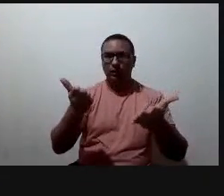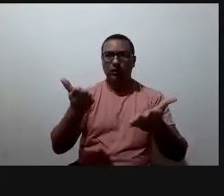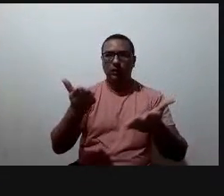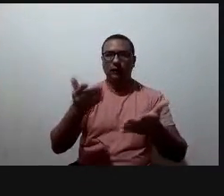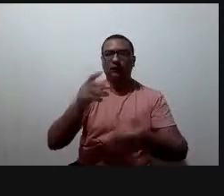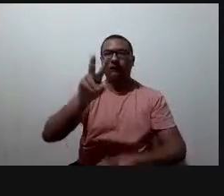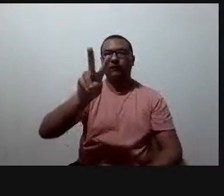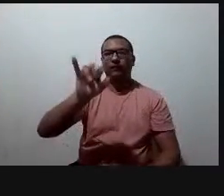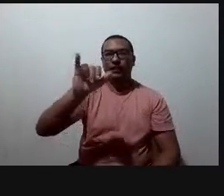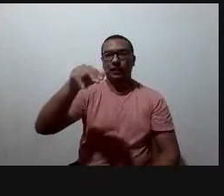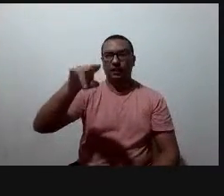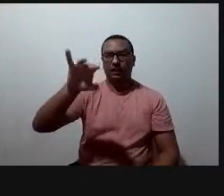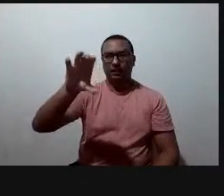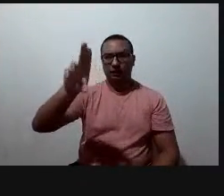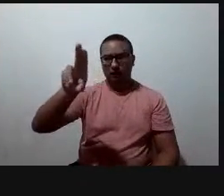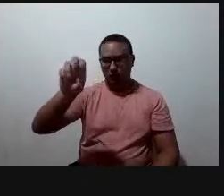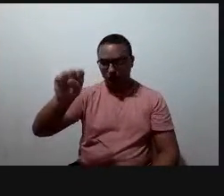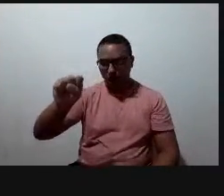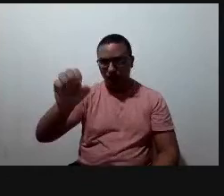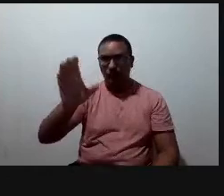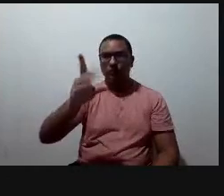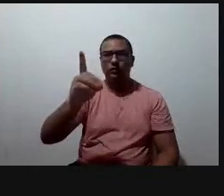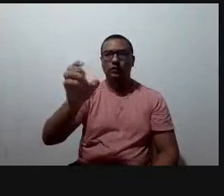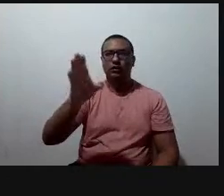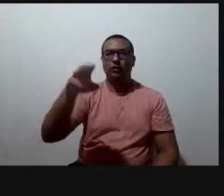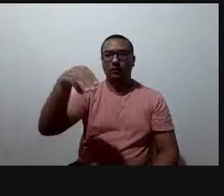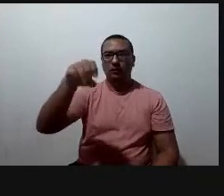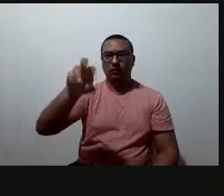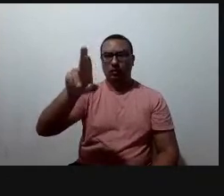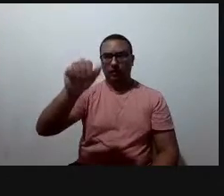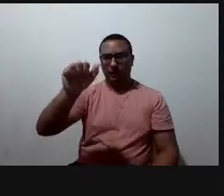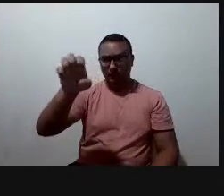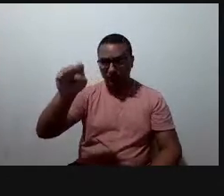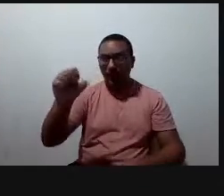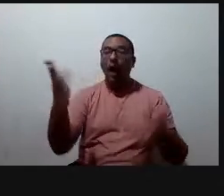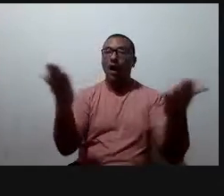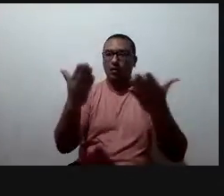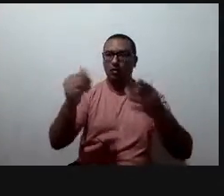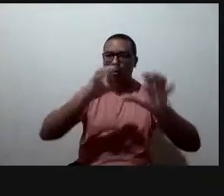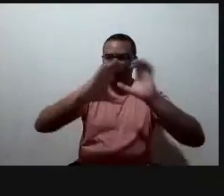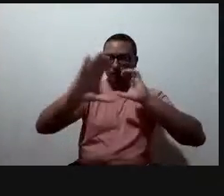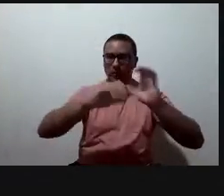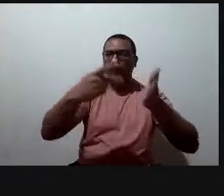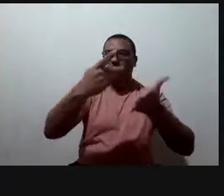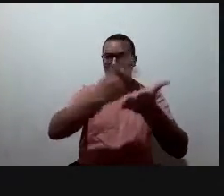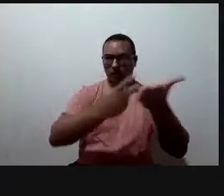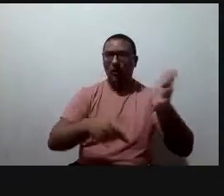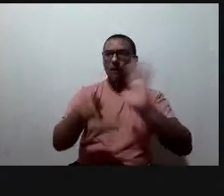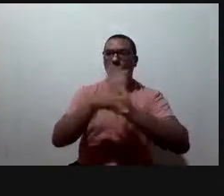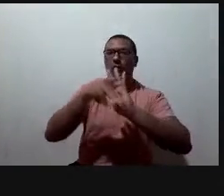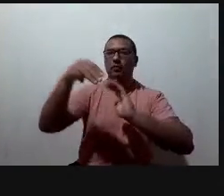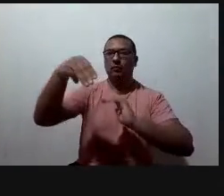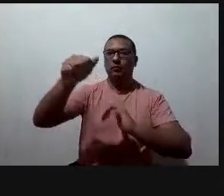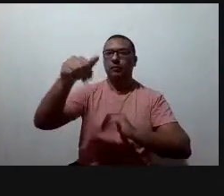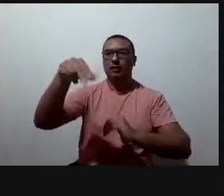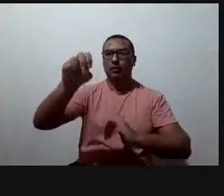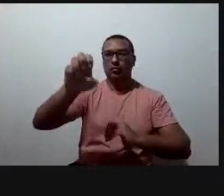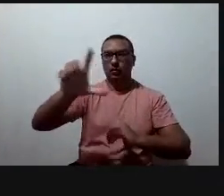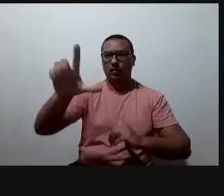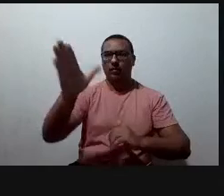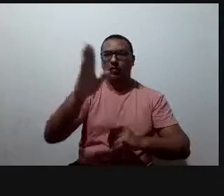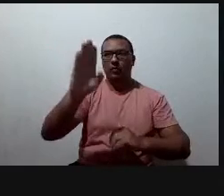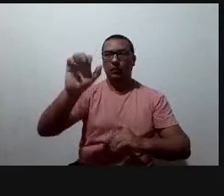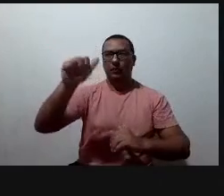Vinícius de Moraes, que é modernista, e agora a gente vai cantar Manuel Bandeira, o texto do Manuel Bandeira. Agora, a música é